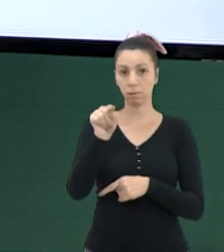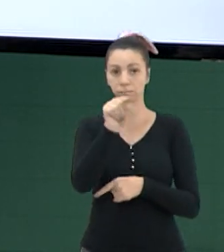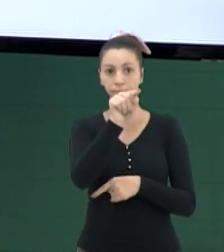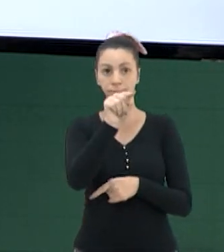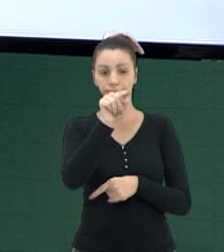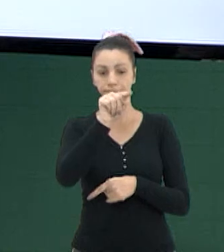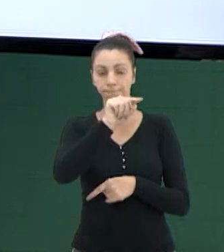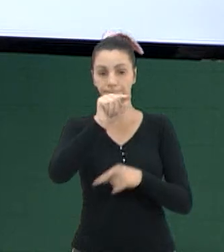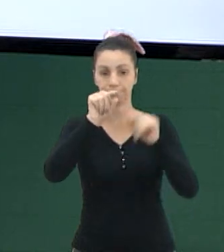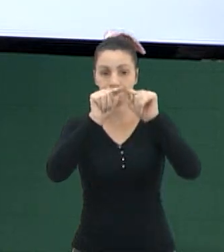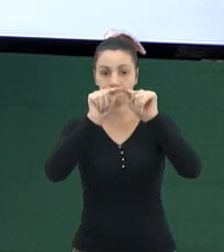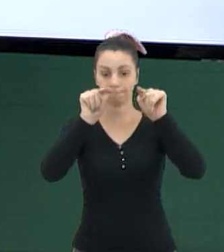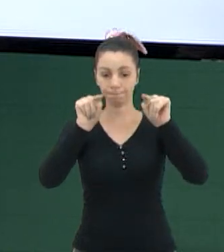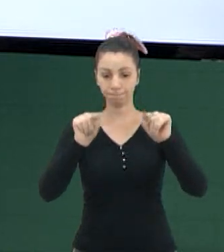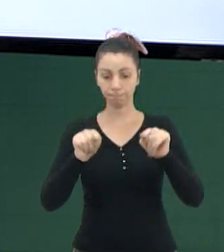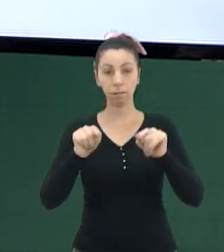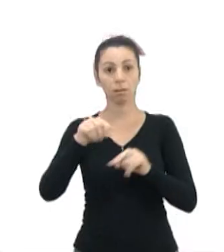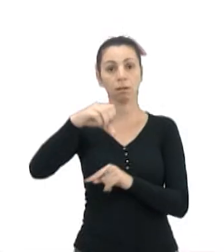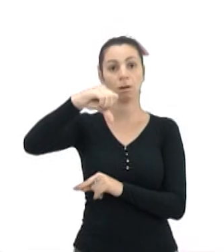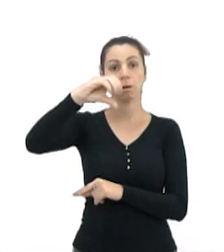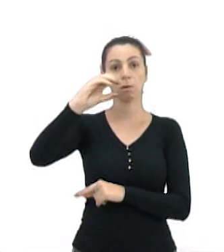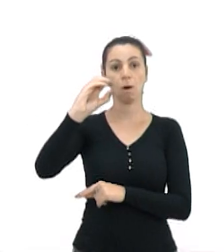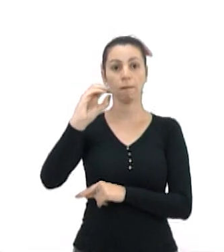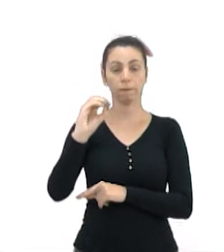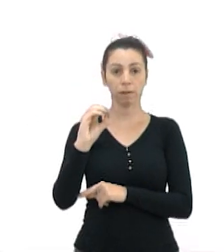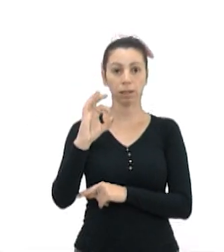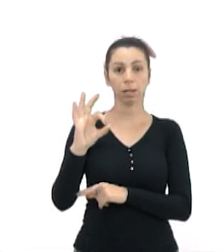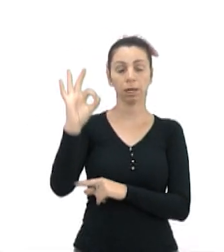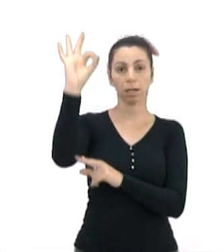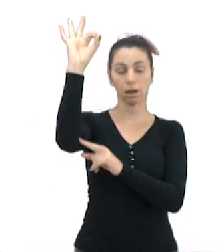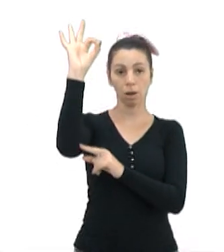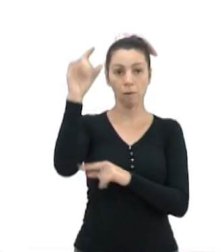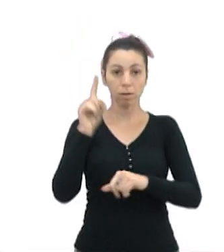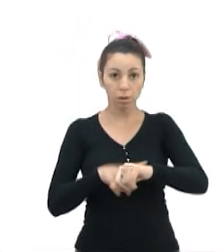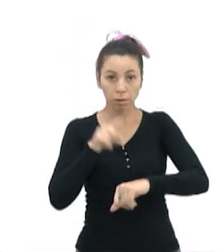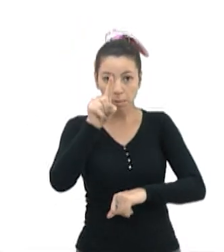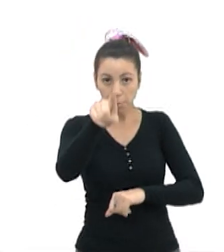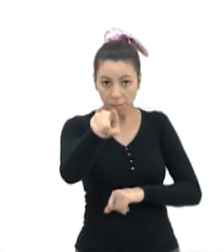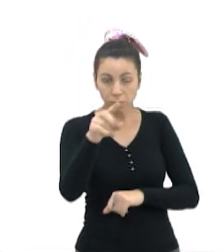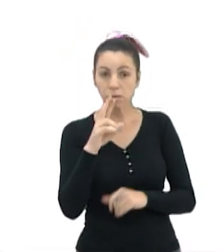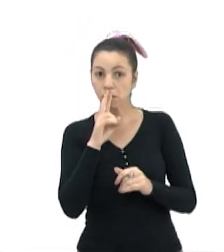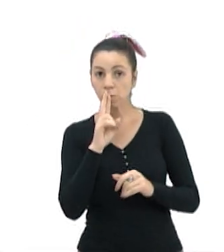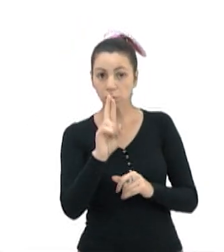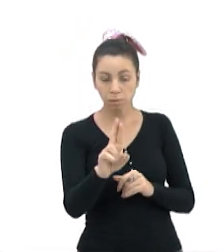será que é o valor de x? Eu vou dar um tempo e a gente já volta para resolver.